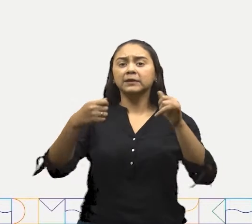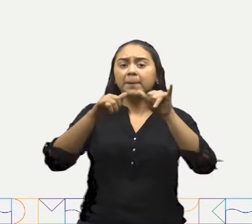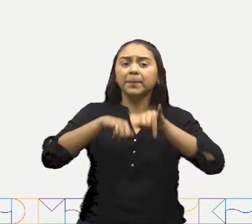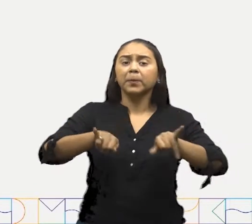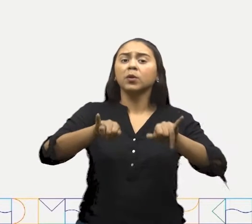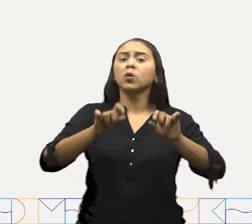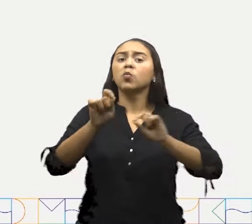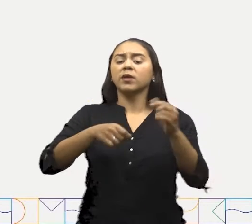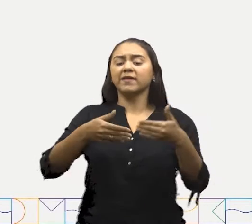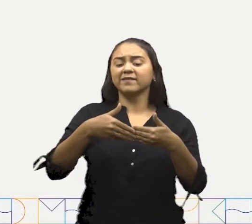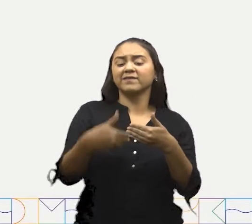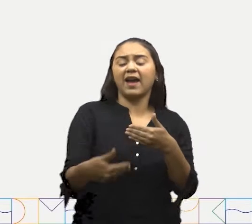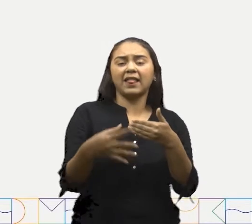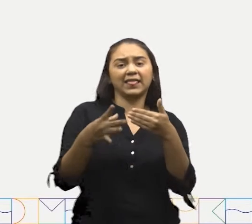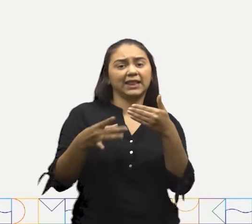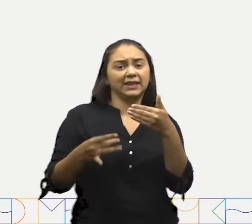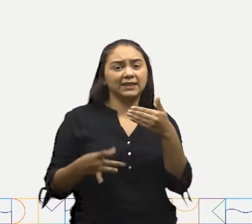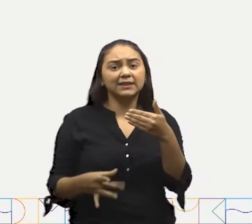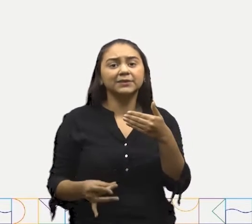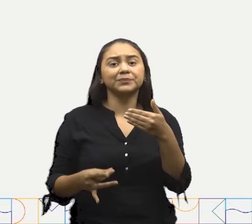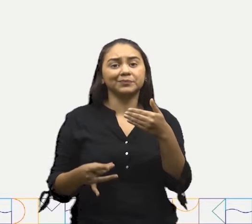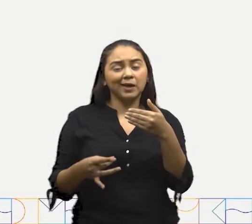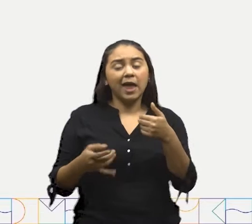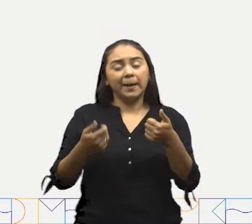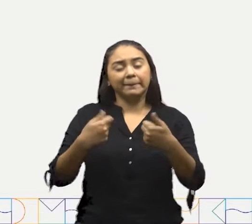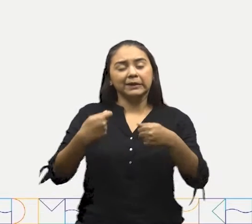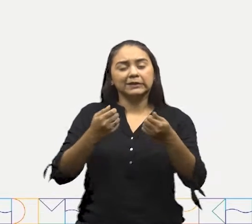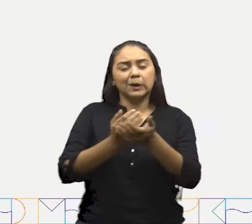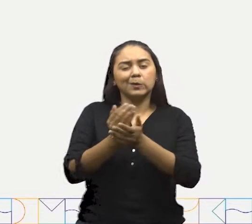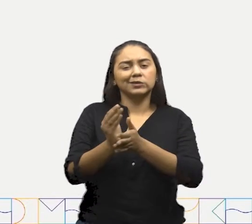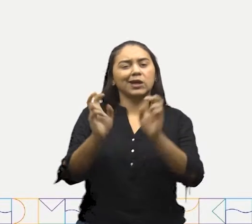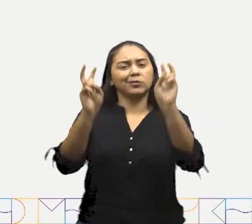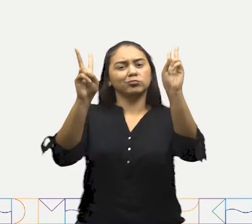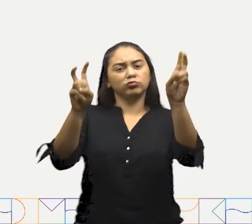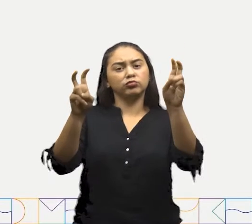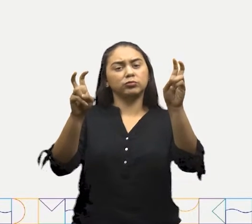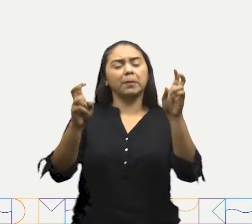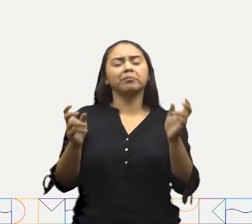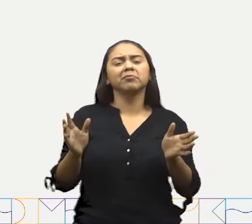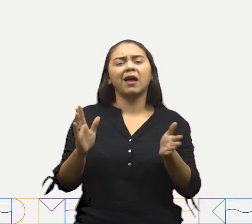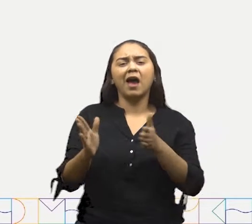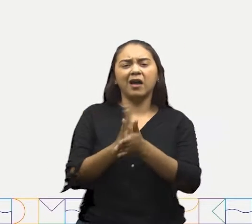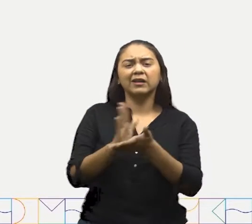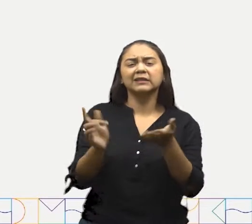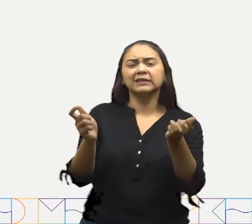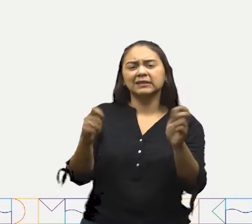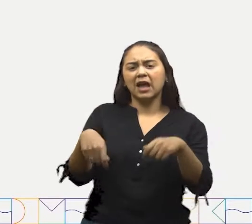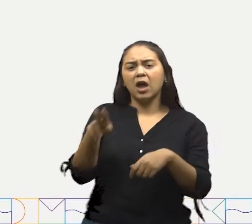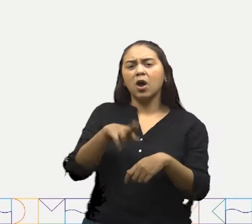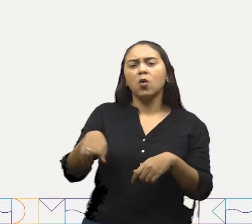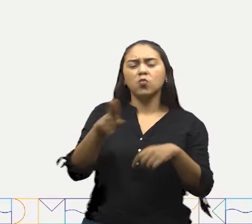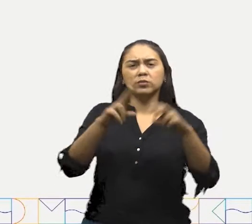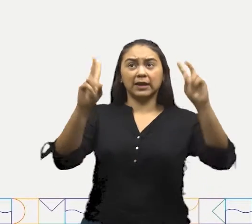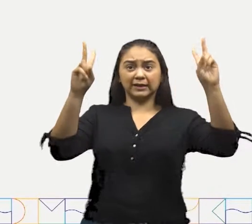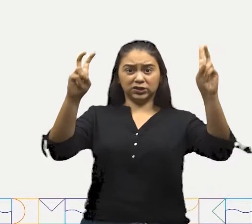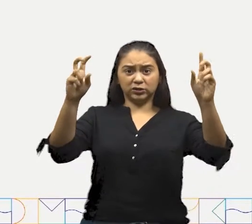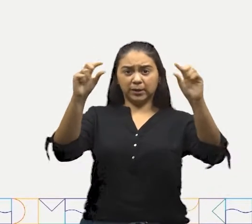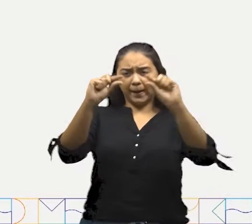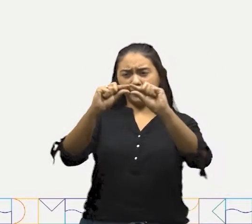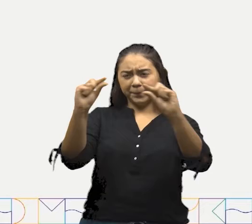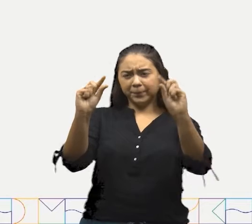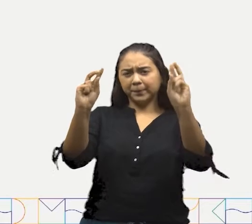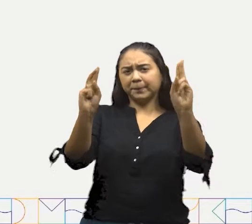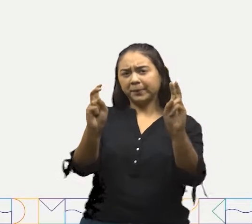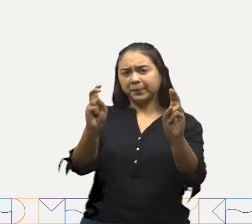texto e, para isso, ela usará o título. Pode ser que ela use também um subtítulo. Esse subtítulo